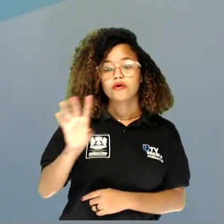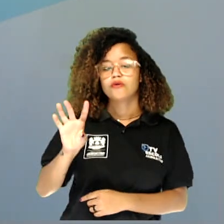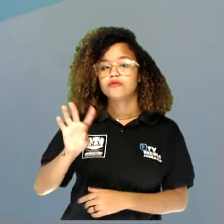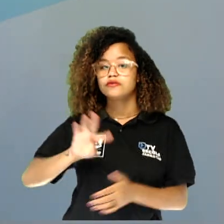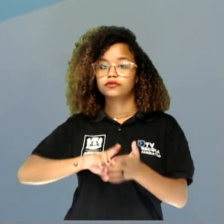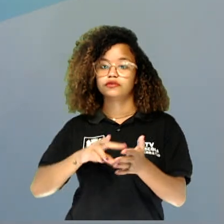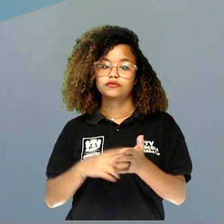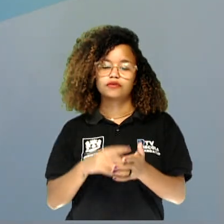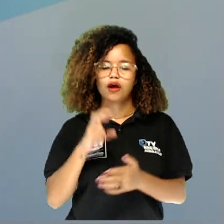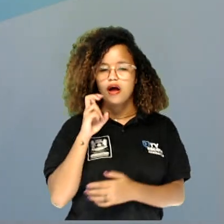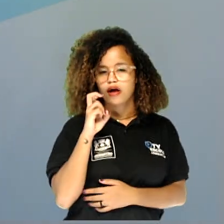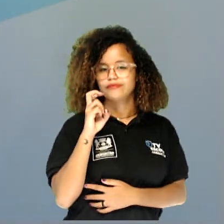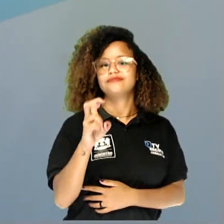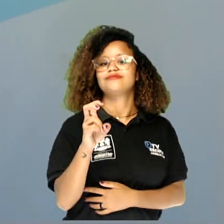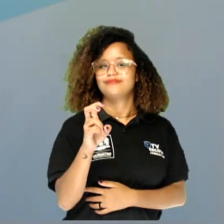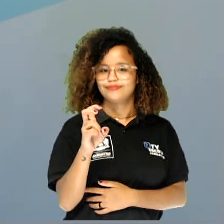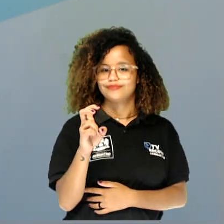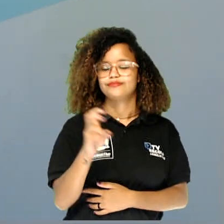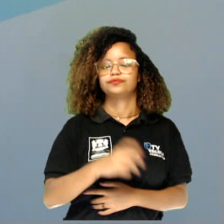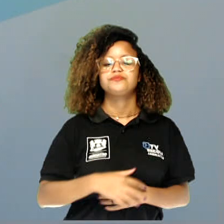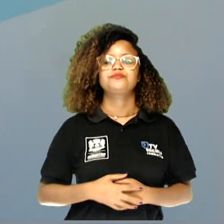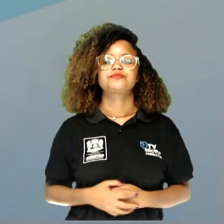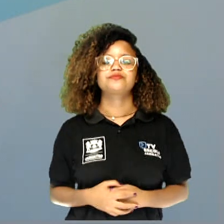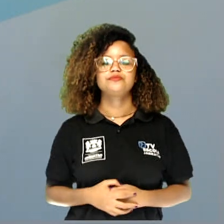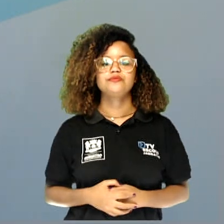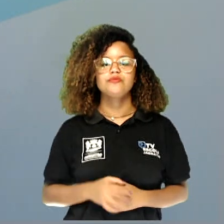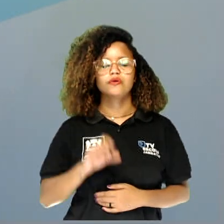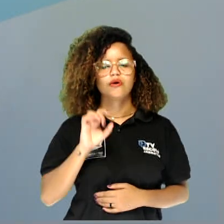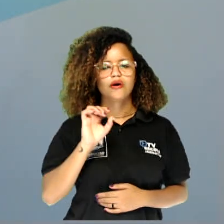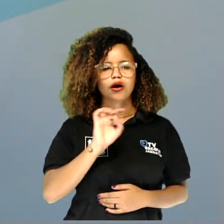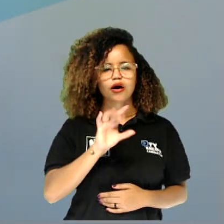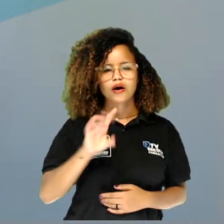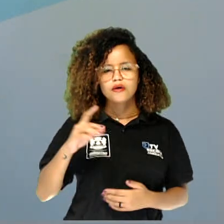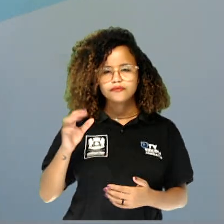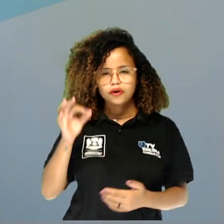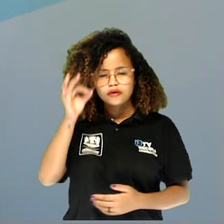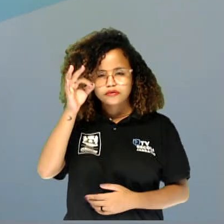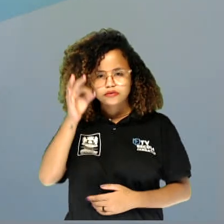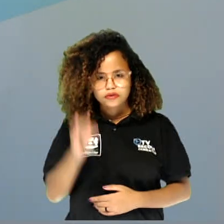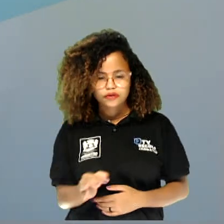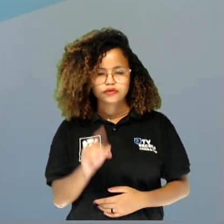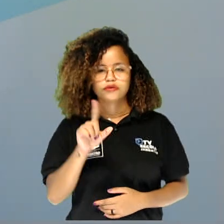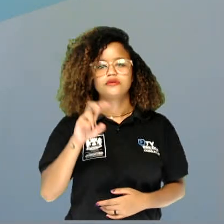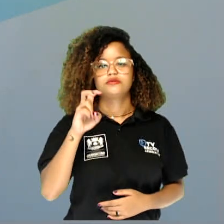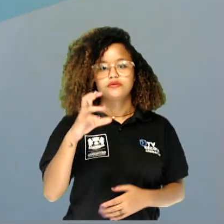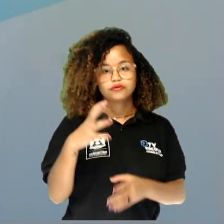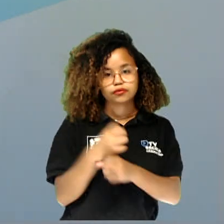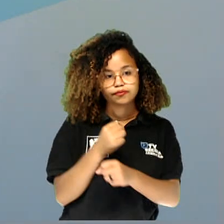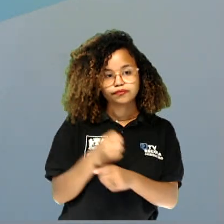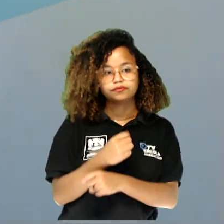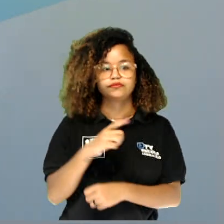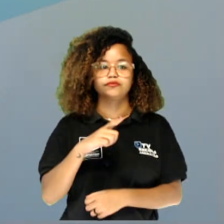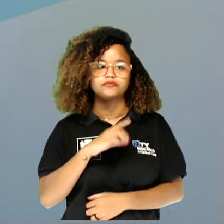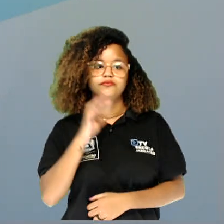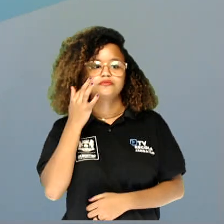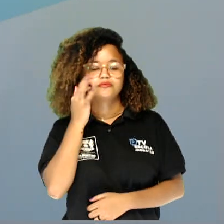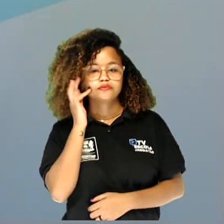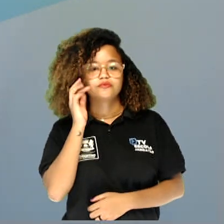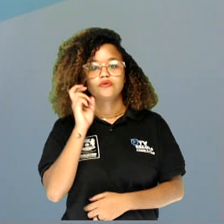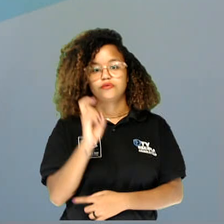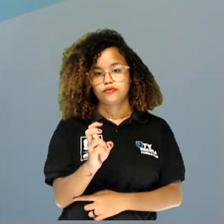valer 5 pontos. Cada acerto, 5 pontos. Nós temos fruta,